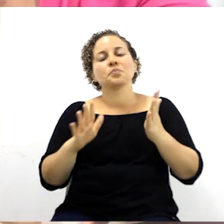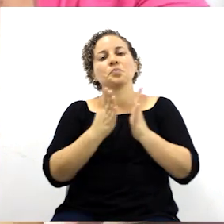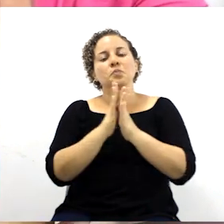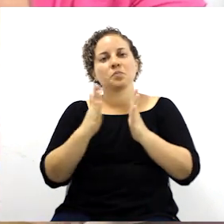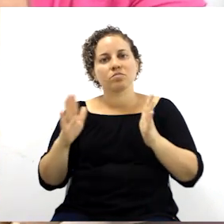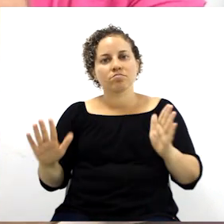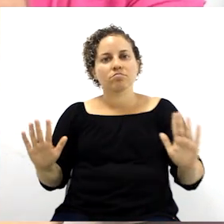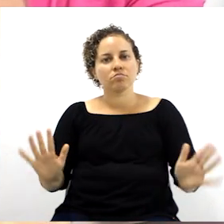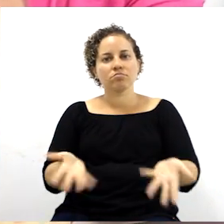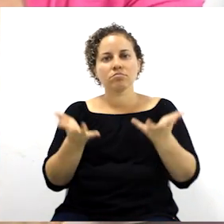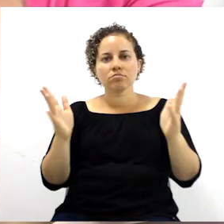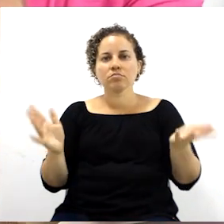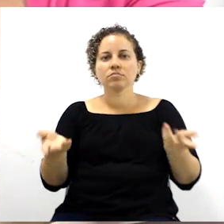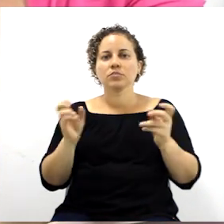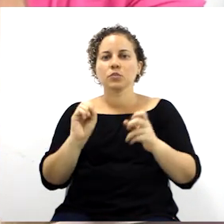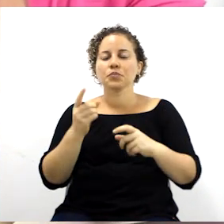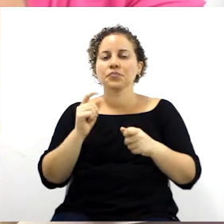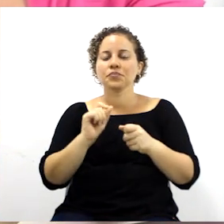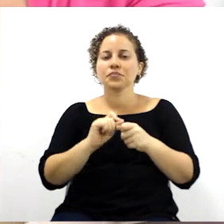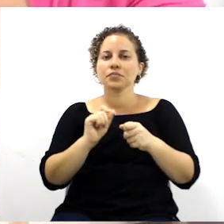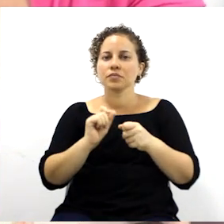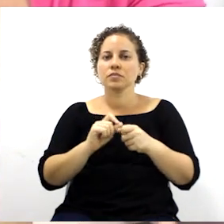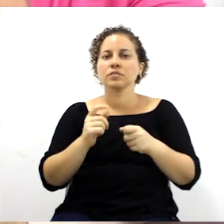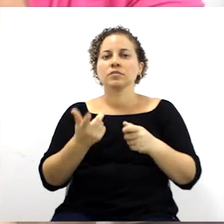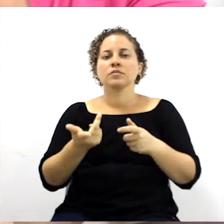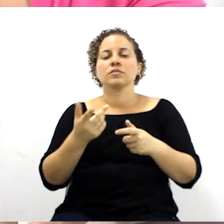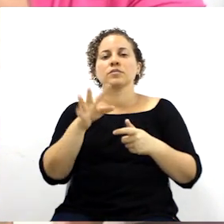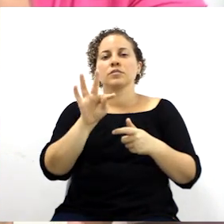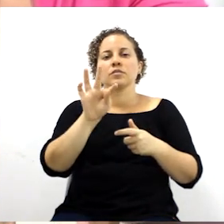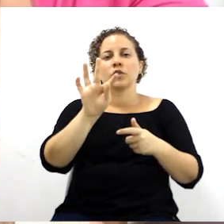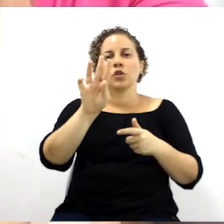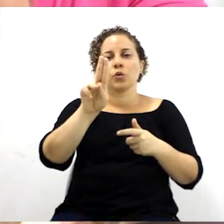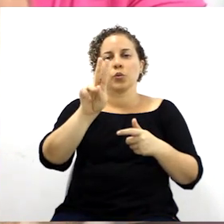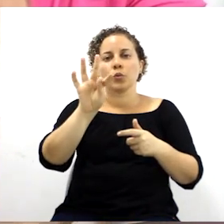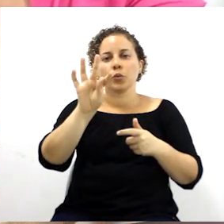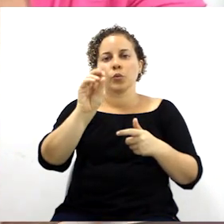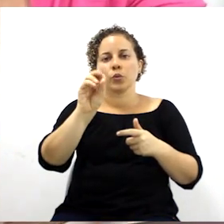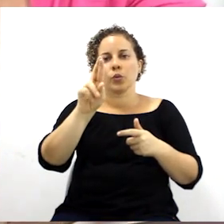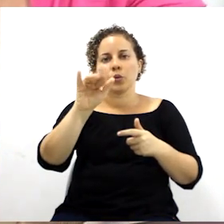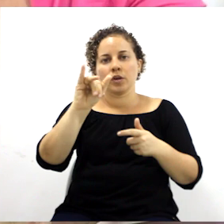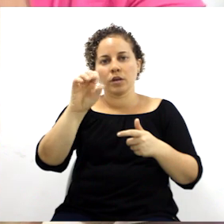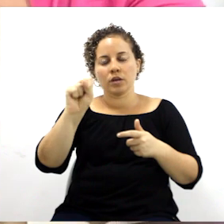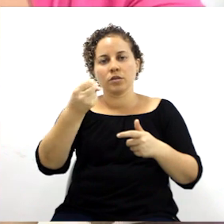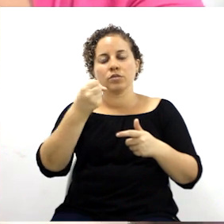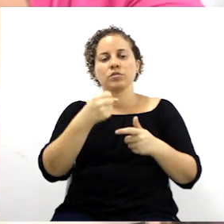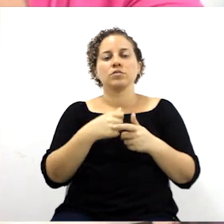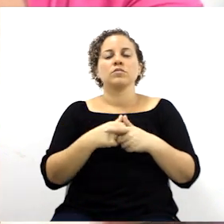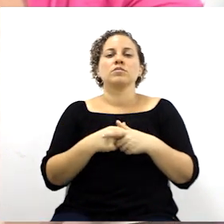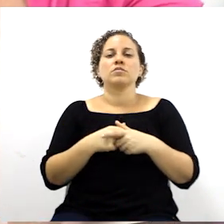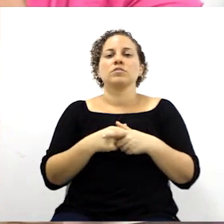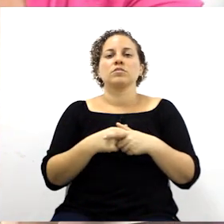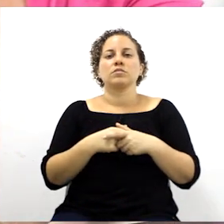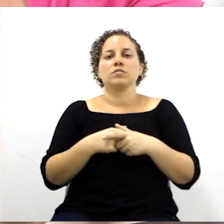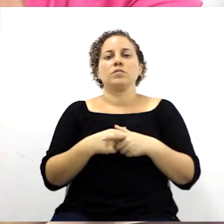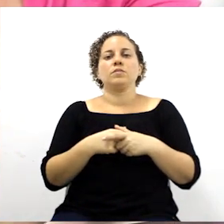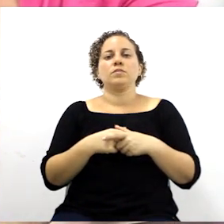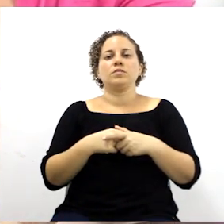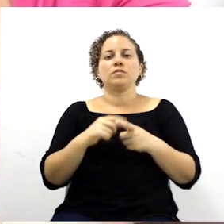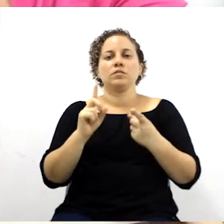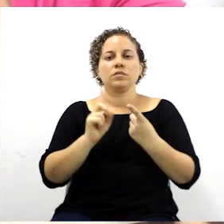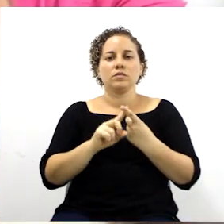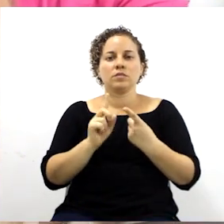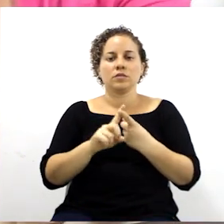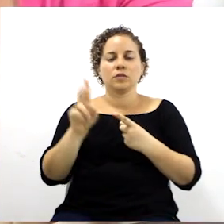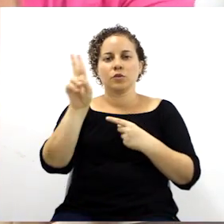está promovendo ou vai promover. Então, os tutoriais funcionam muito bem, dão conta disso e podem ser